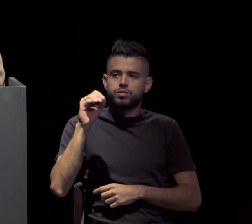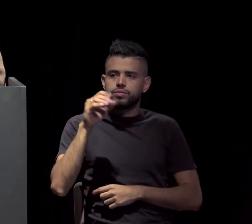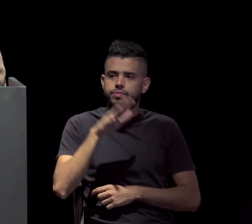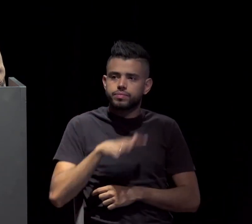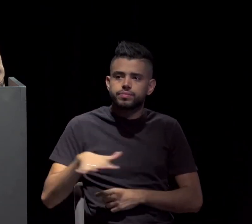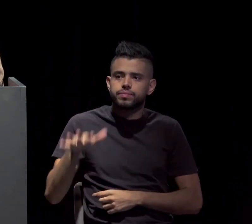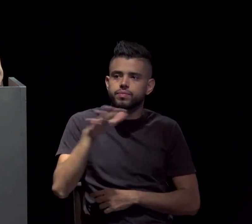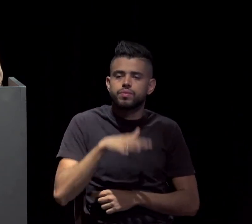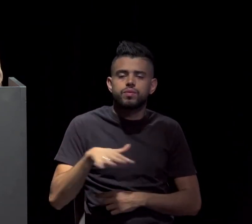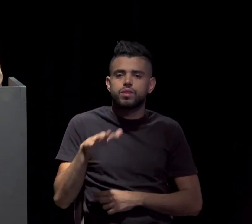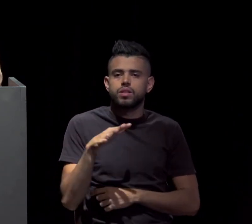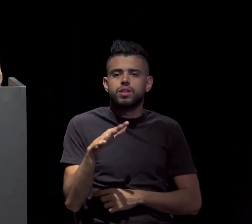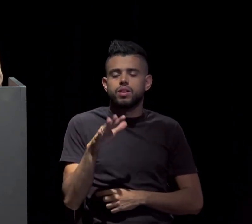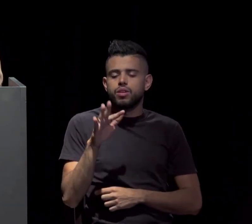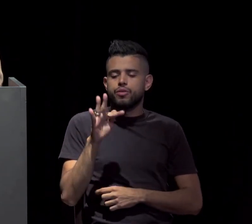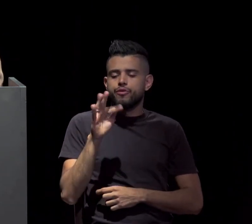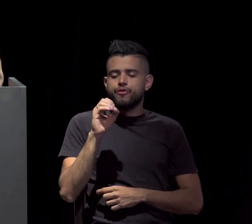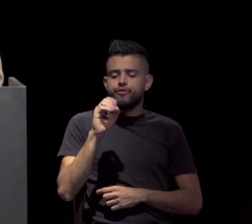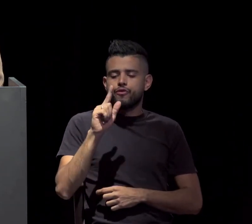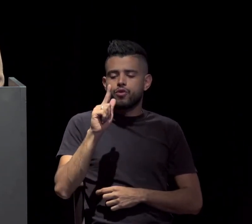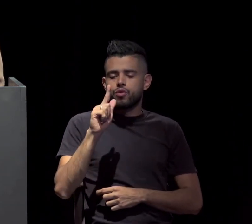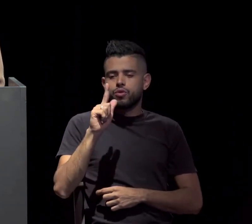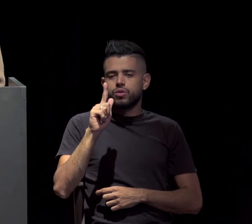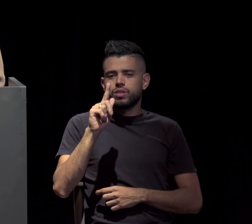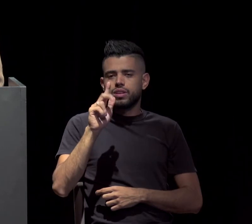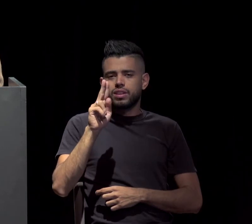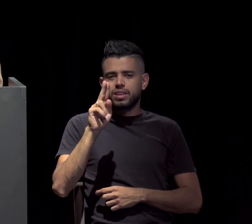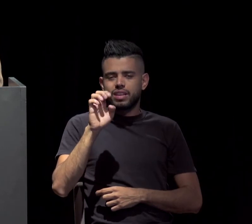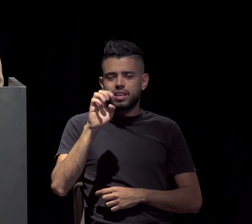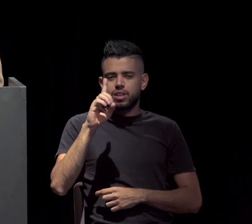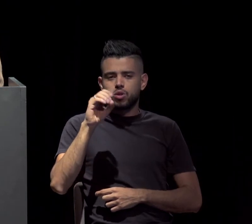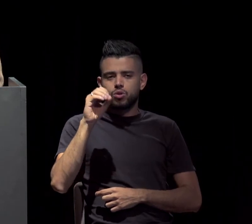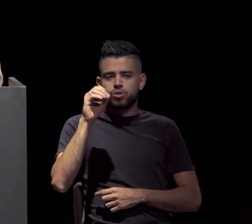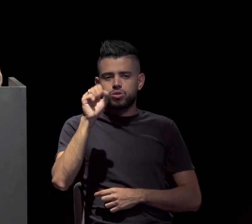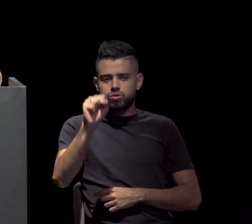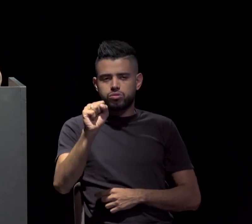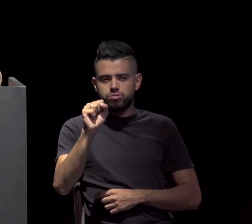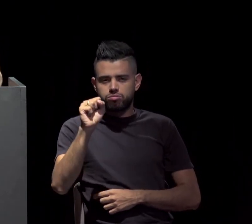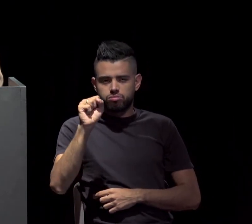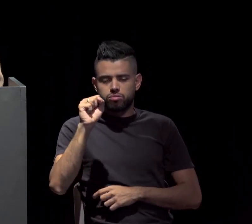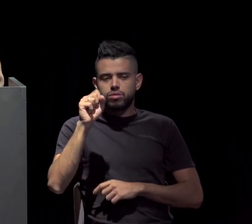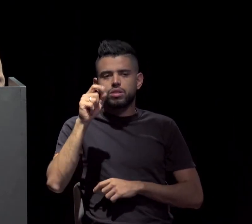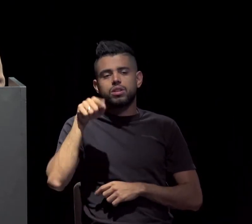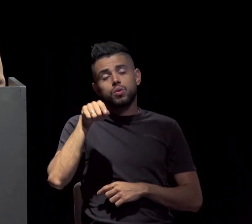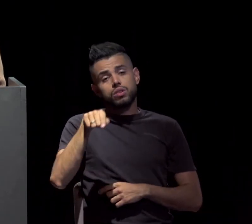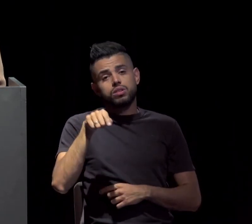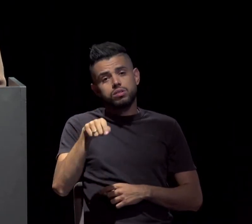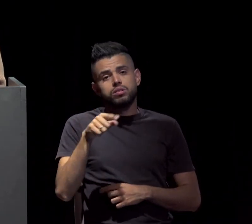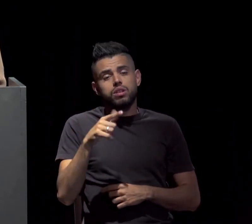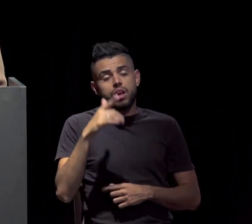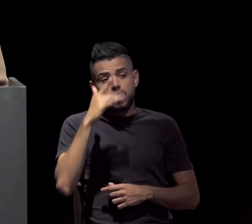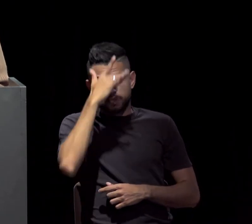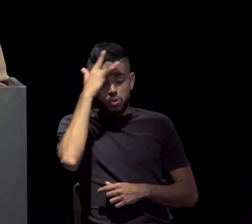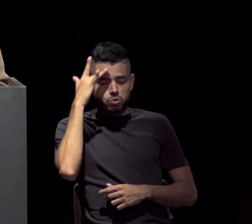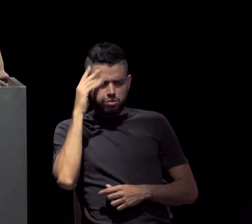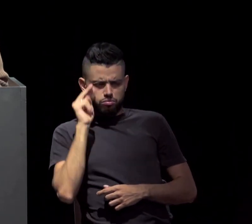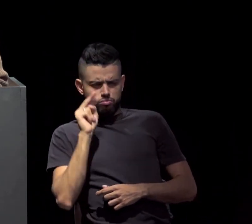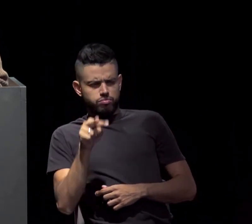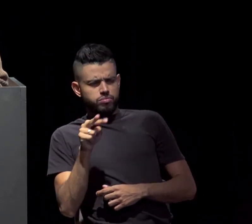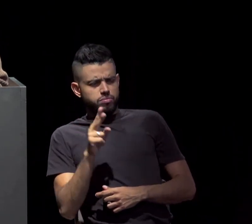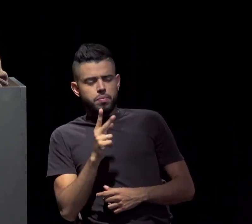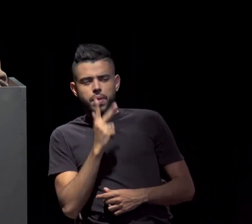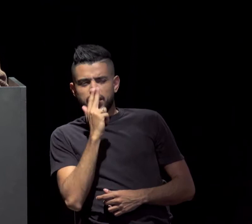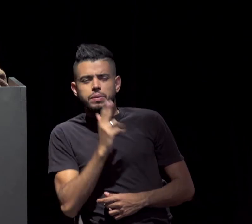chamados folguedos populares. Isso, durante muito tempo, favoreceu a visão preconceituosa de que o Congado não constituía